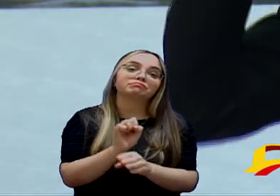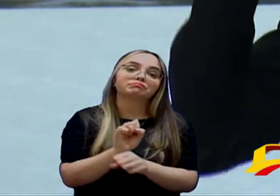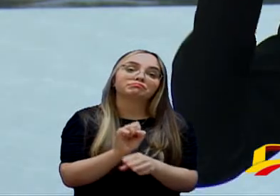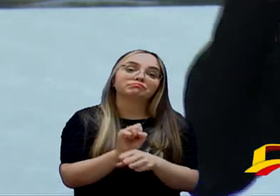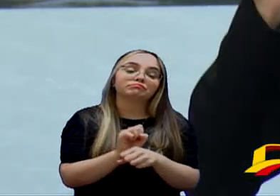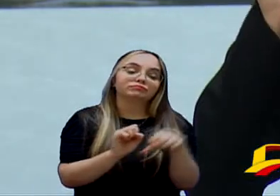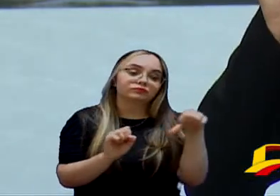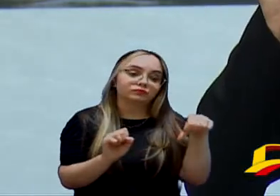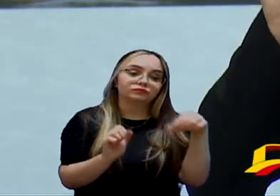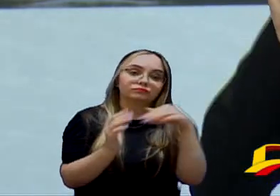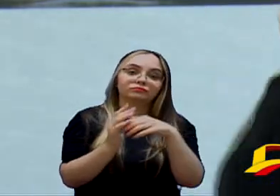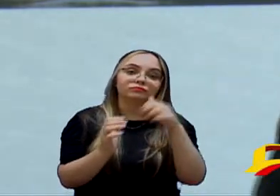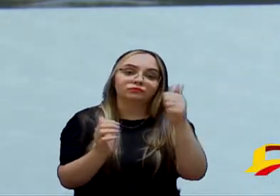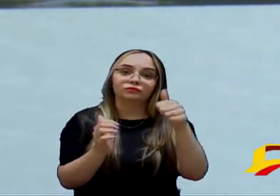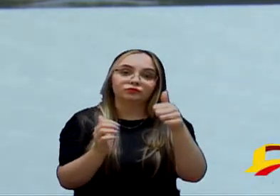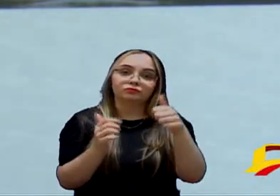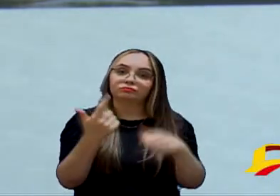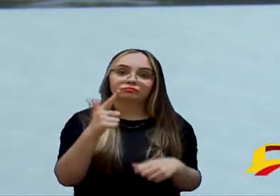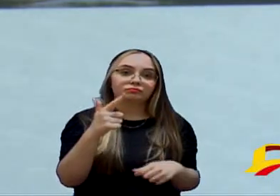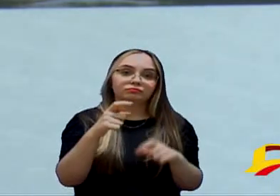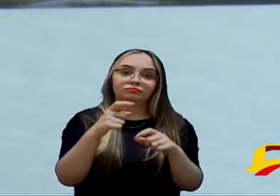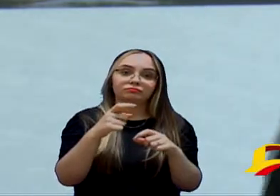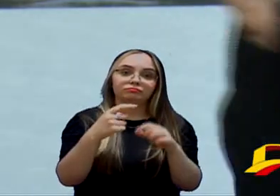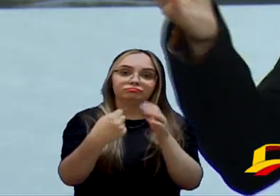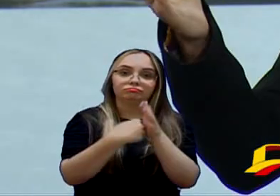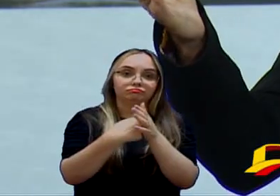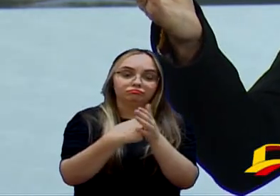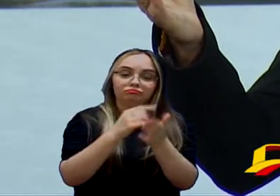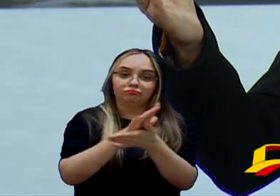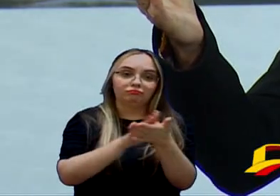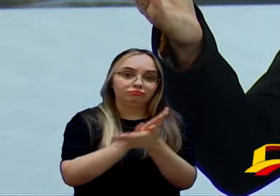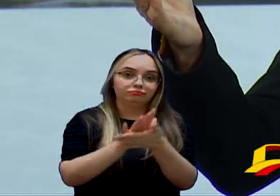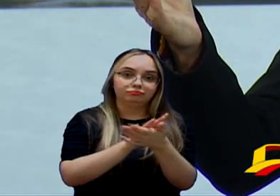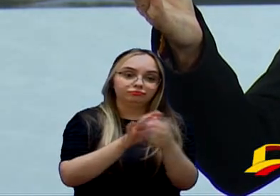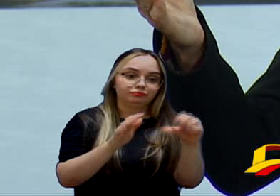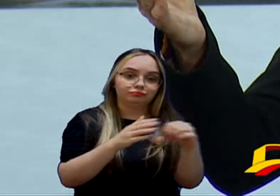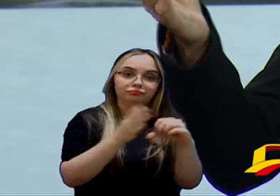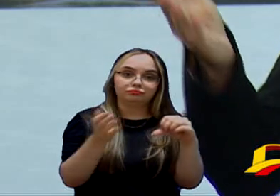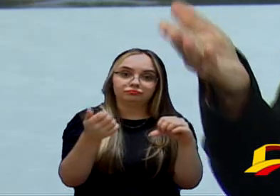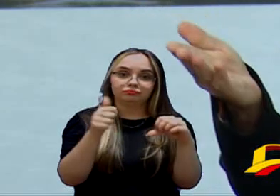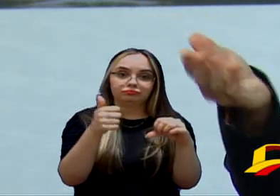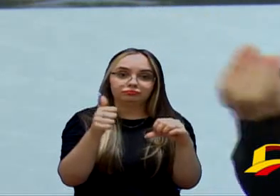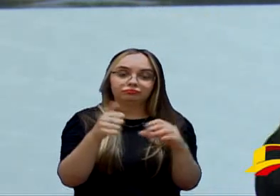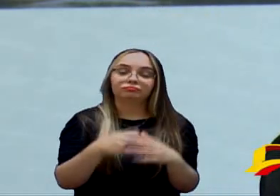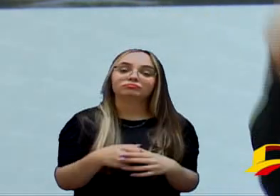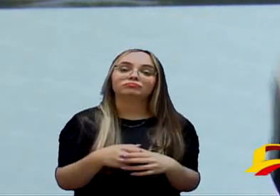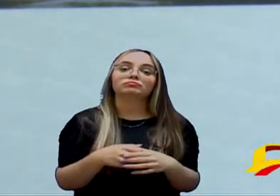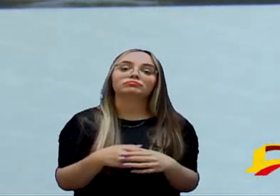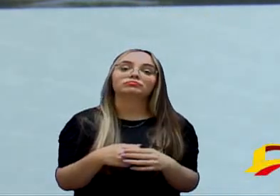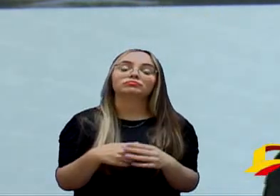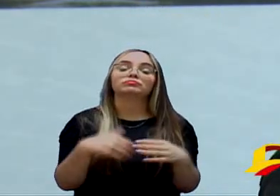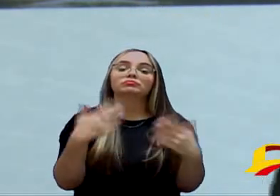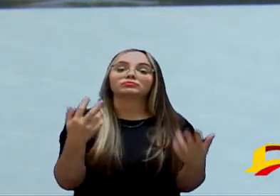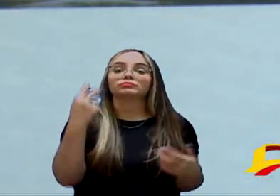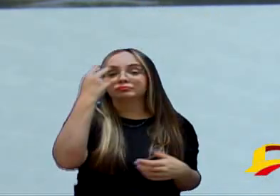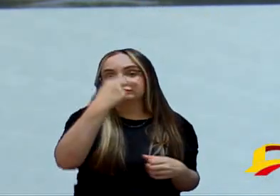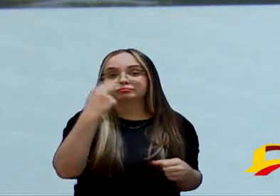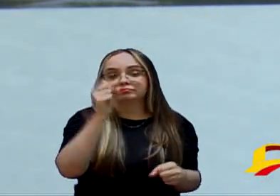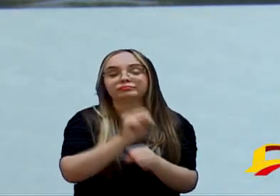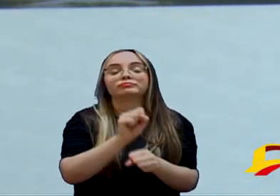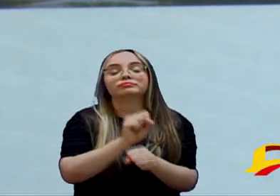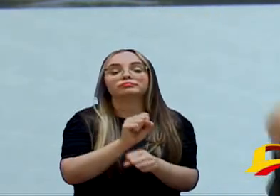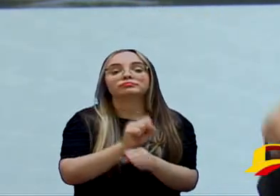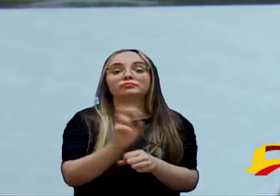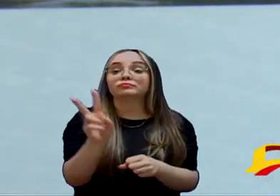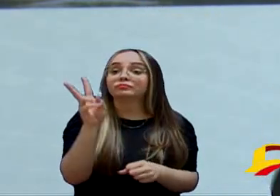nove até às 11 horas não tinha sido feito a consulta Vereador Silvano Júnior né E daí duas horas tava aguardando